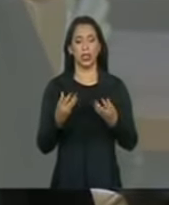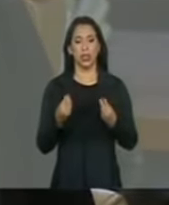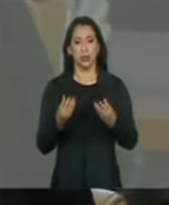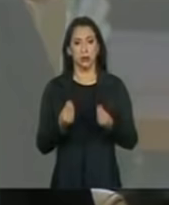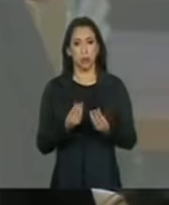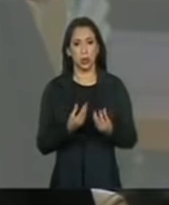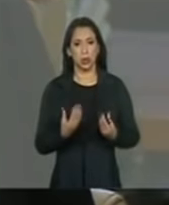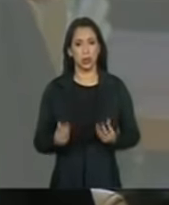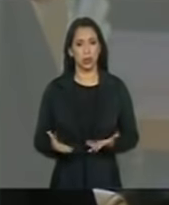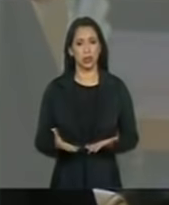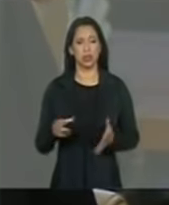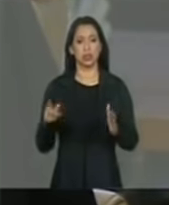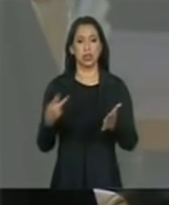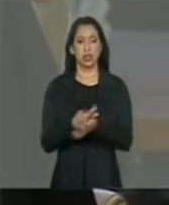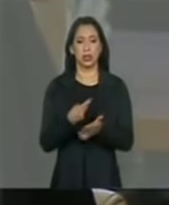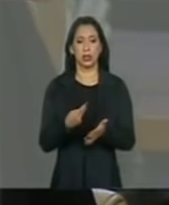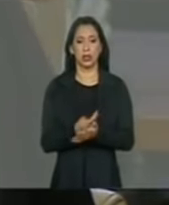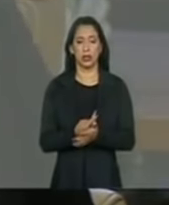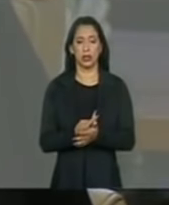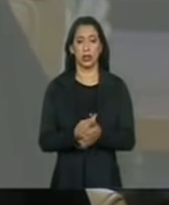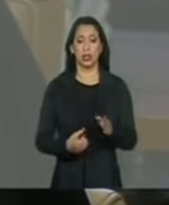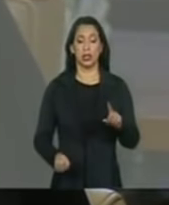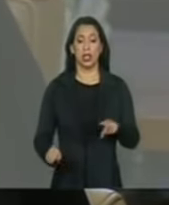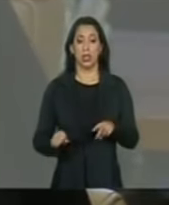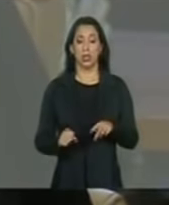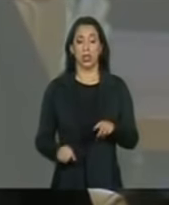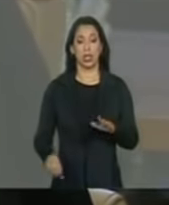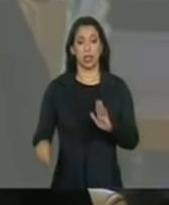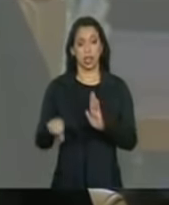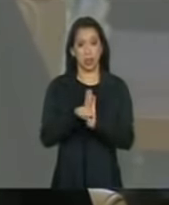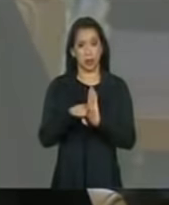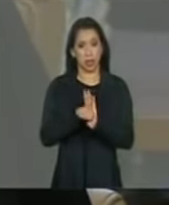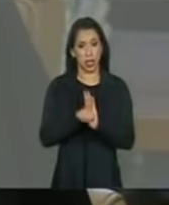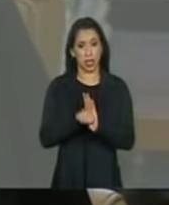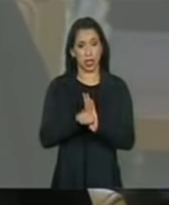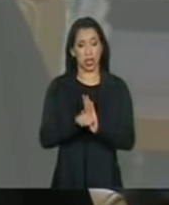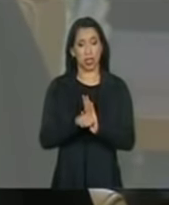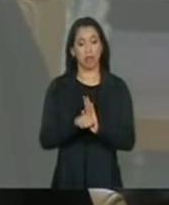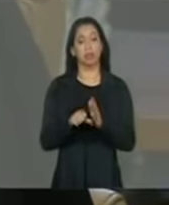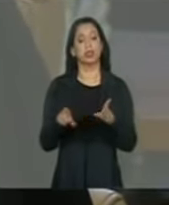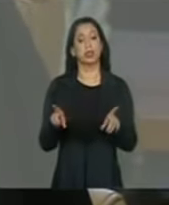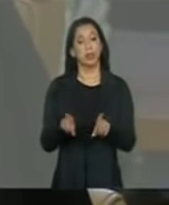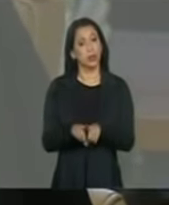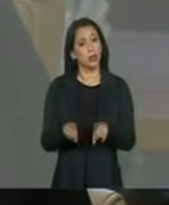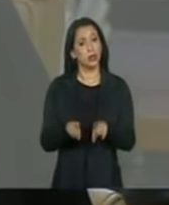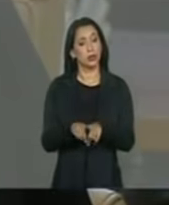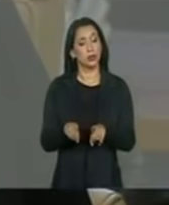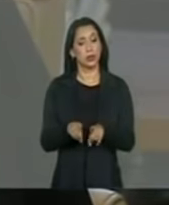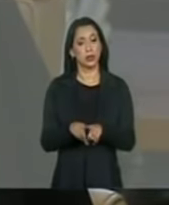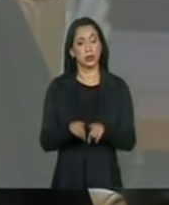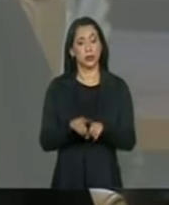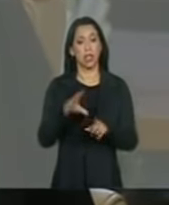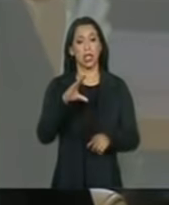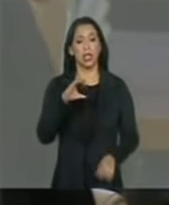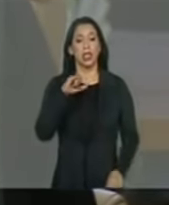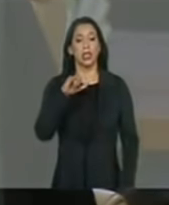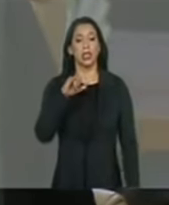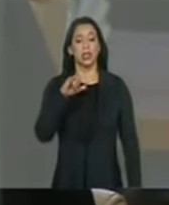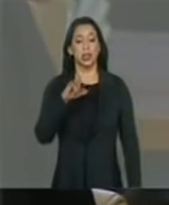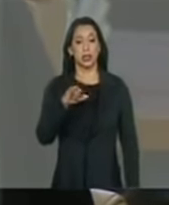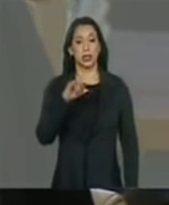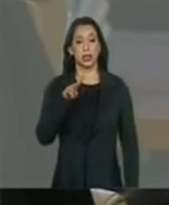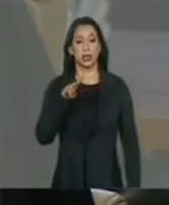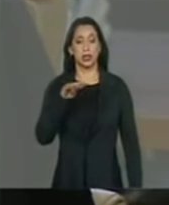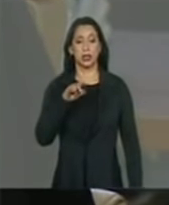projetam no plano da criminalidade oficial quando os que se revelam na esfera civil pois afinal